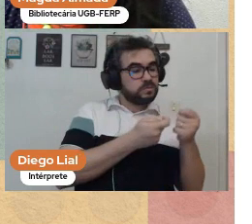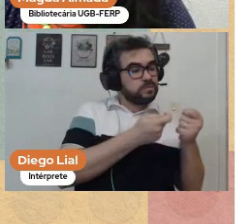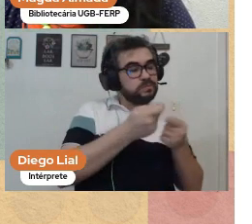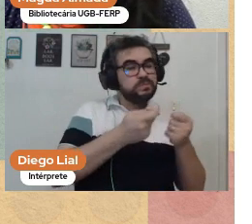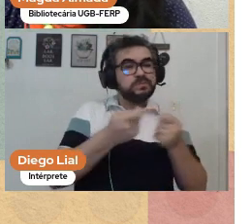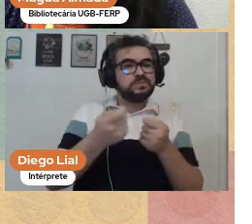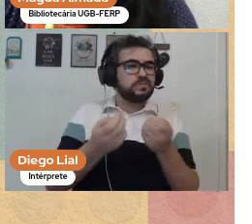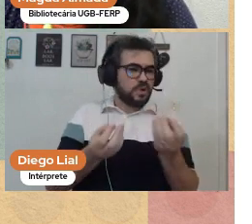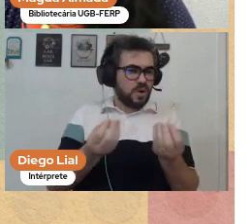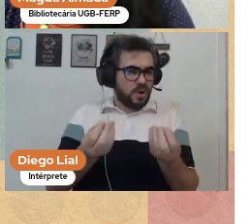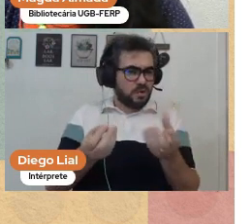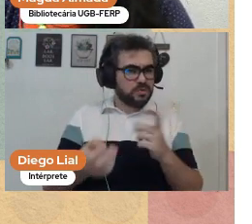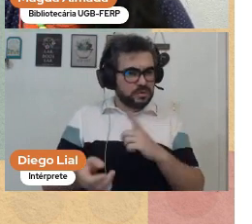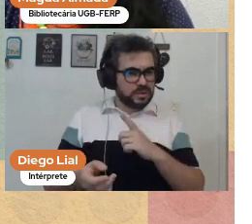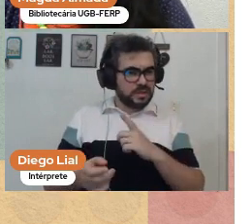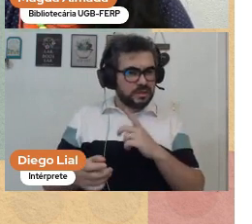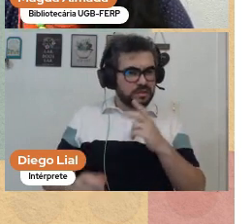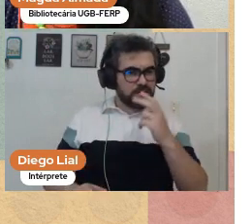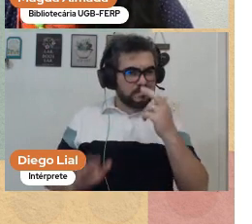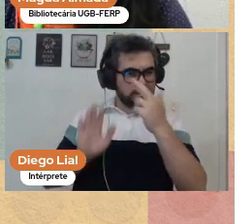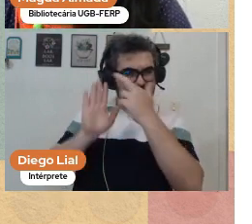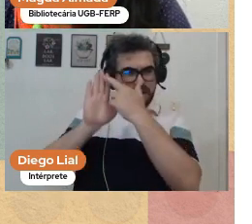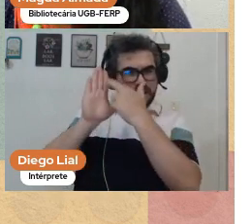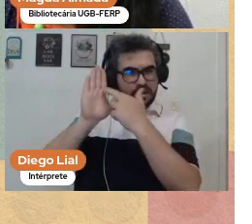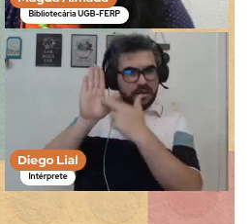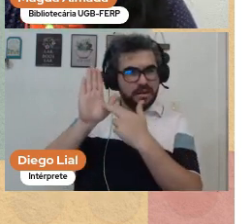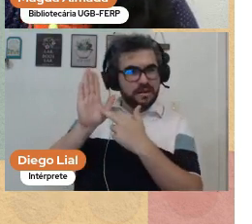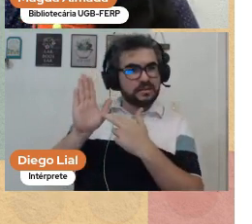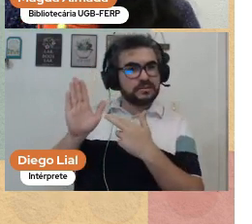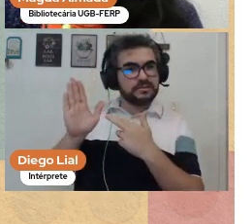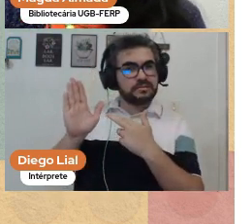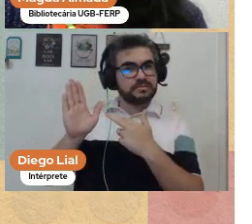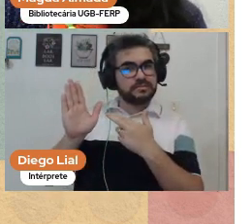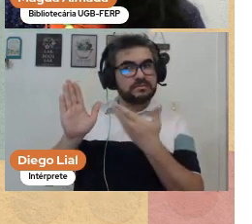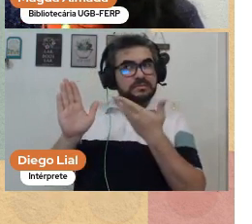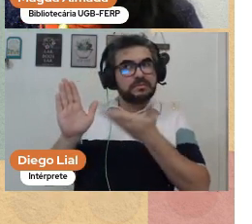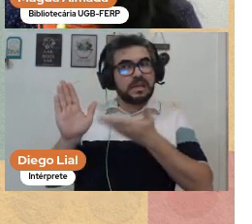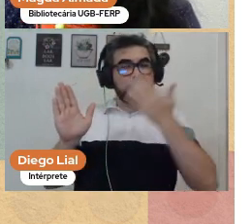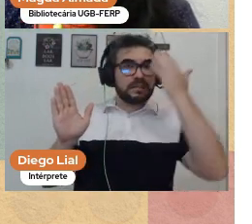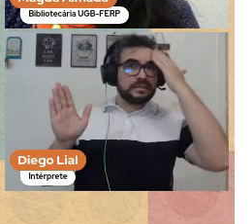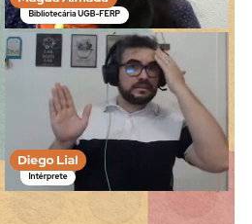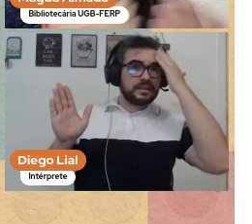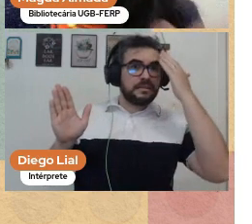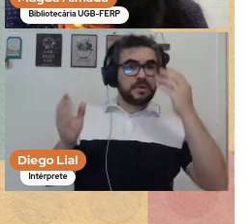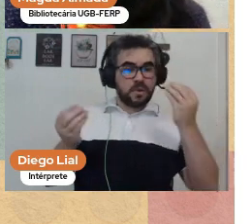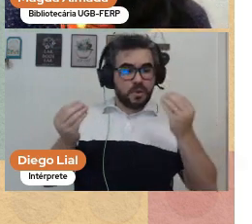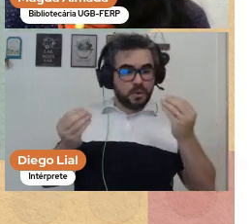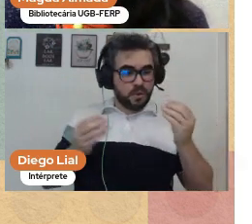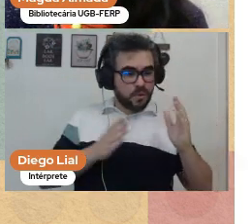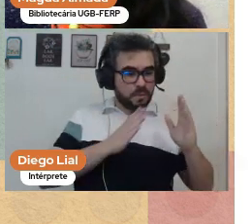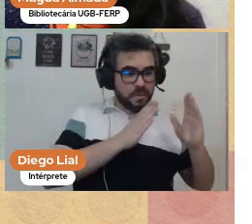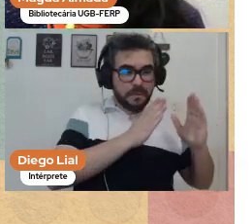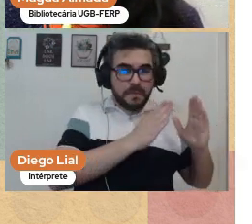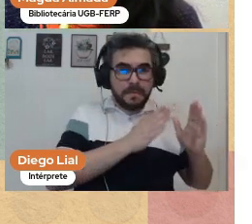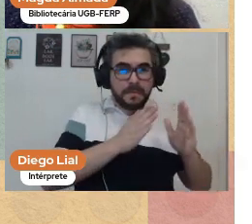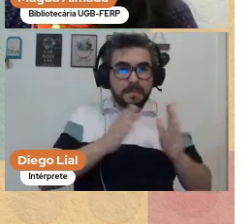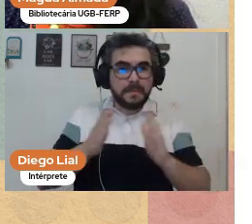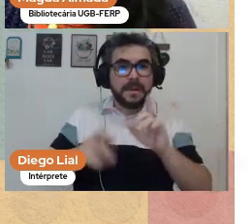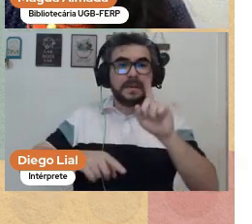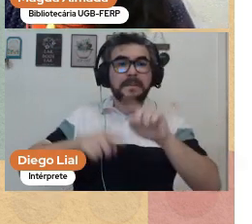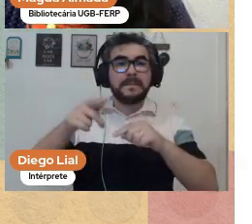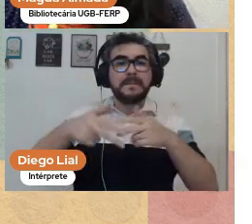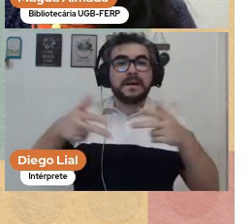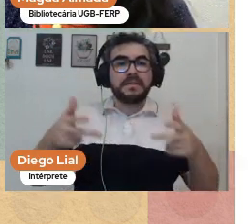essa etapa de, digamos, né, de conservação desse material? E aí a próxima etapa é a